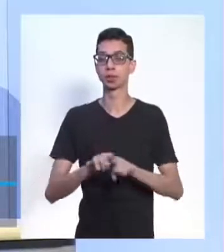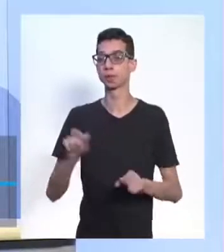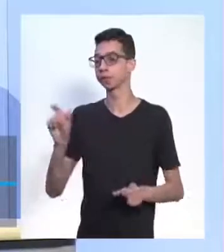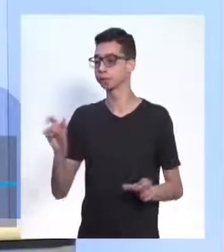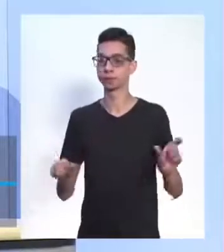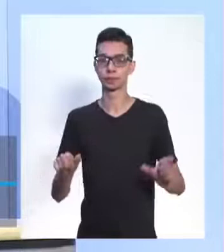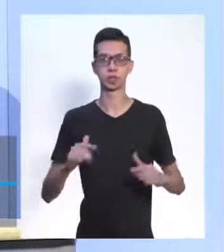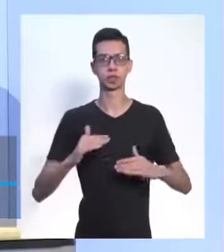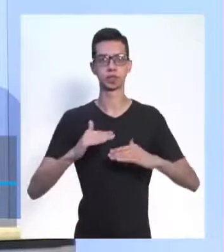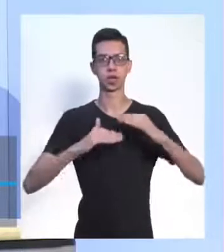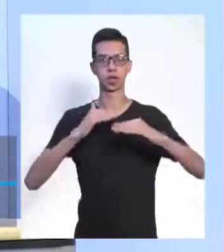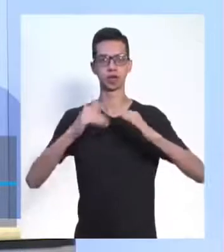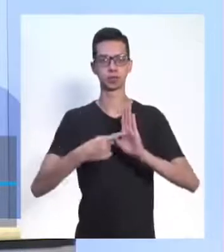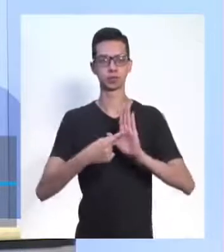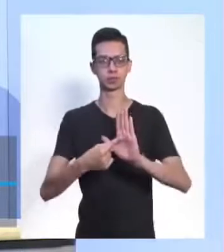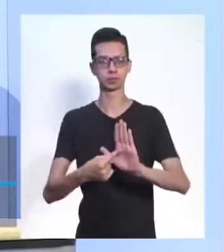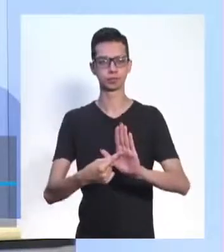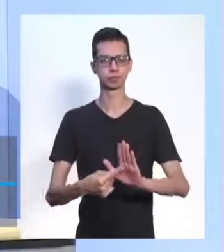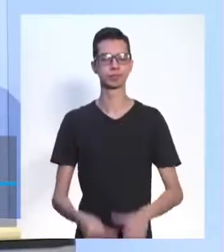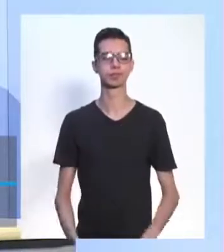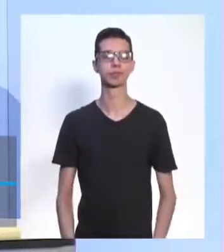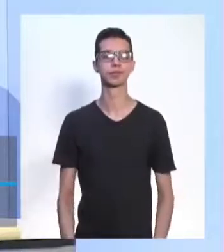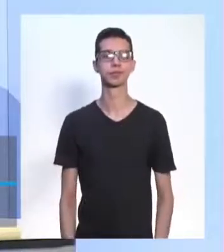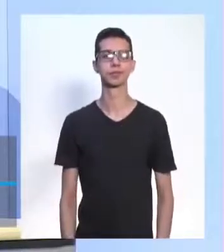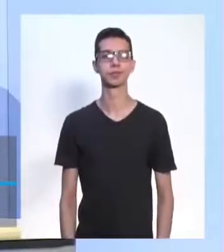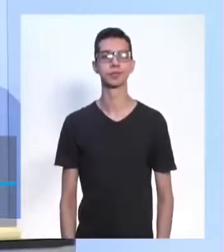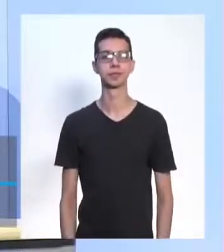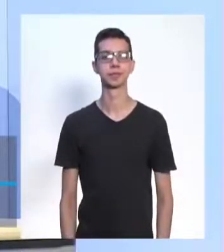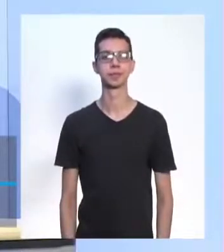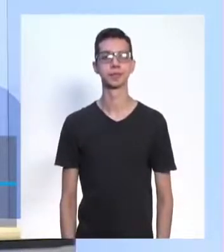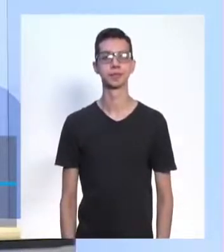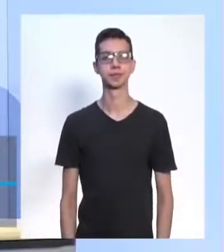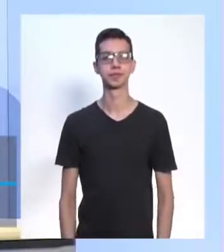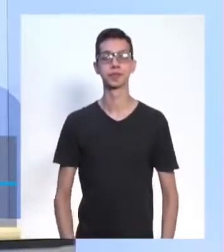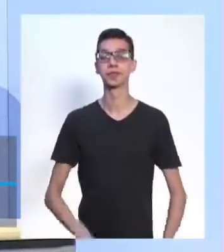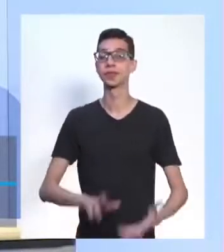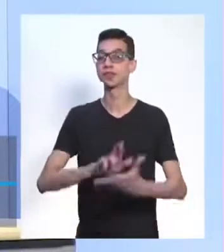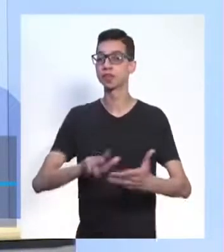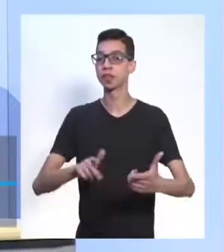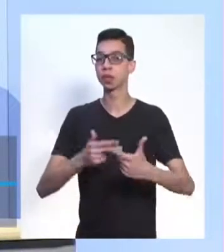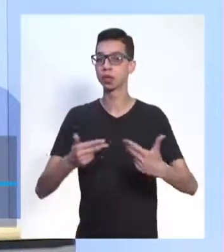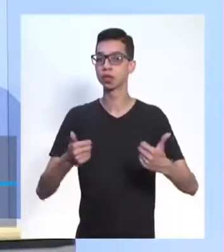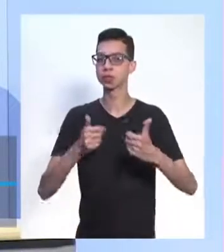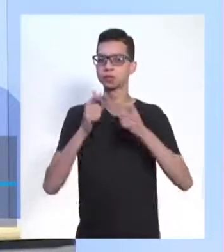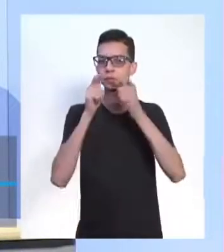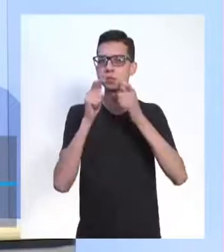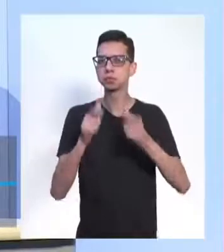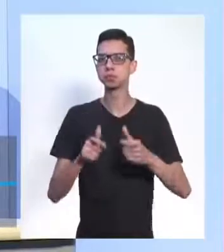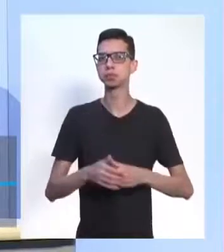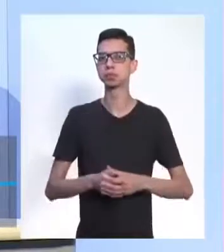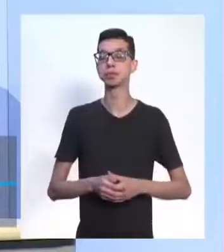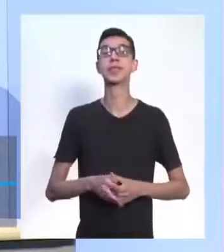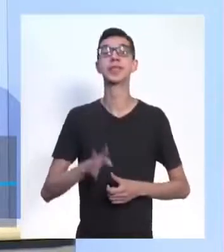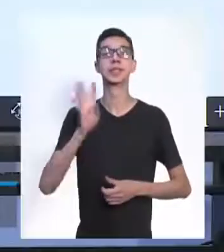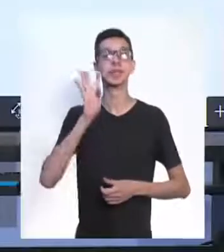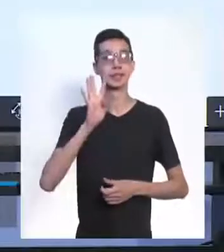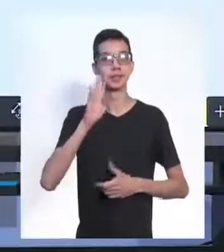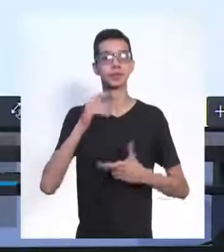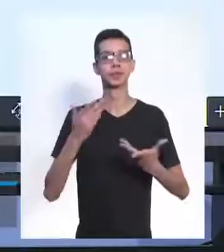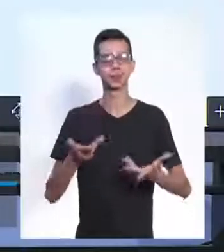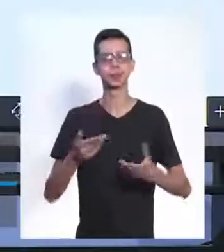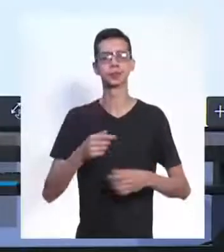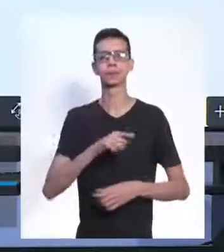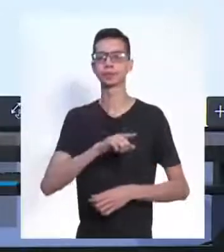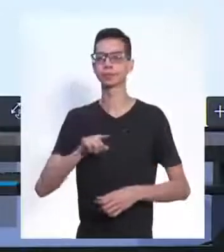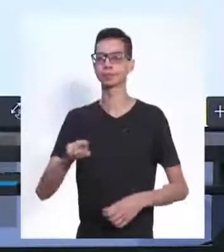Enfim, né? Olha só. Está bacana, turma. Nossa, muita coisa interessante. É muita coisa interessante. Essa turminha do 8º ano,